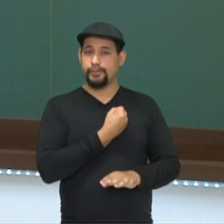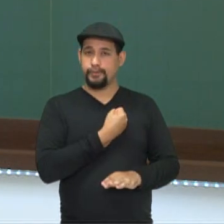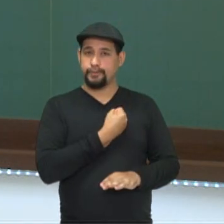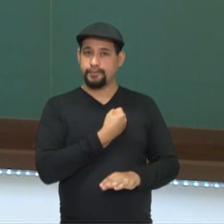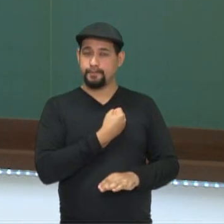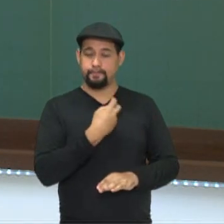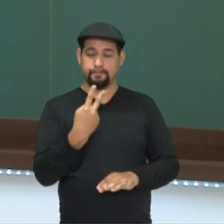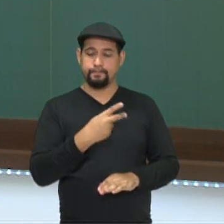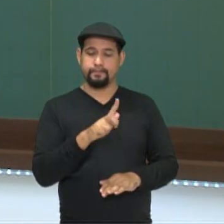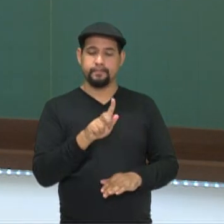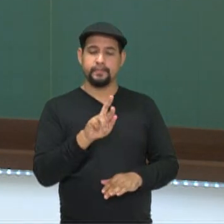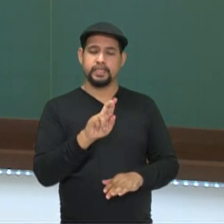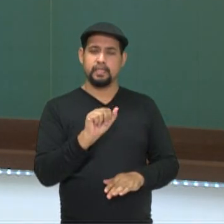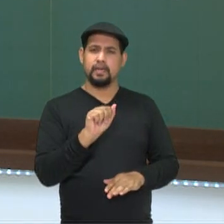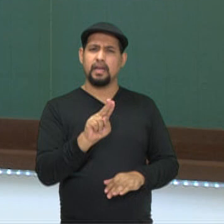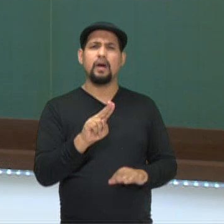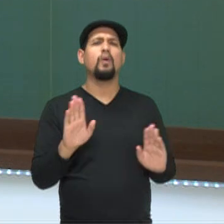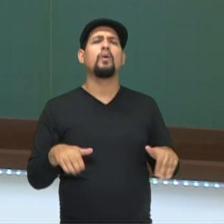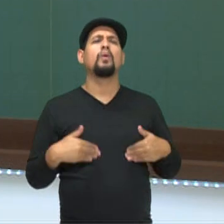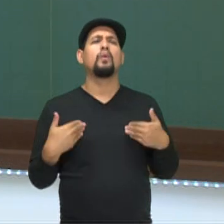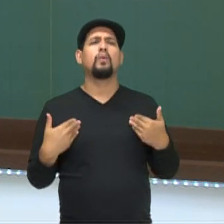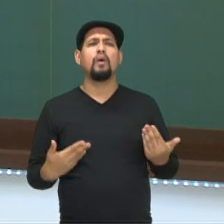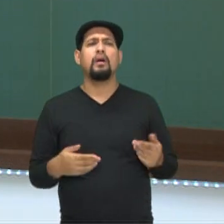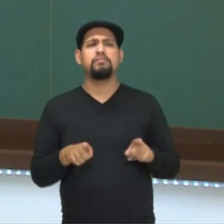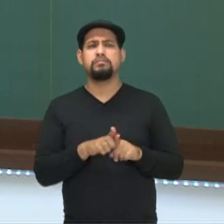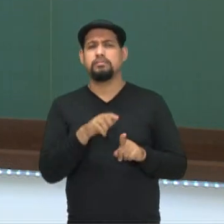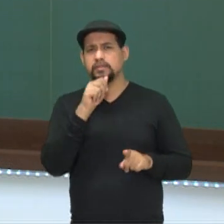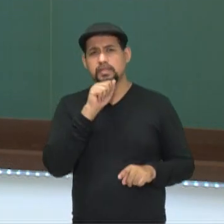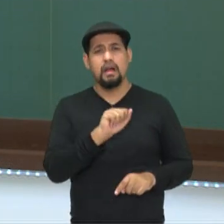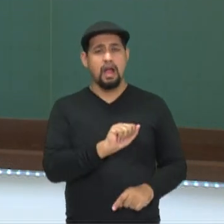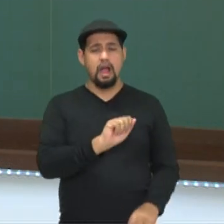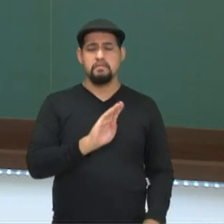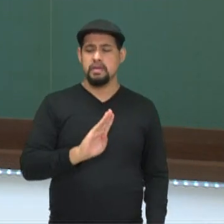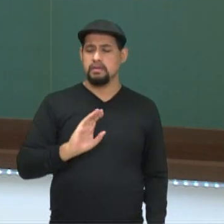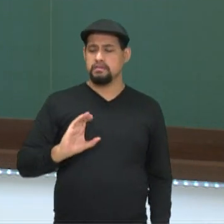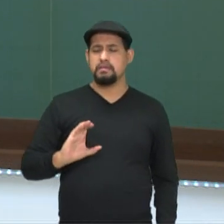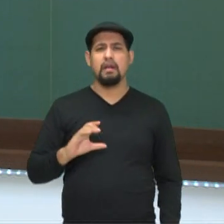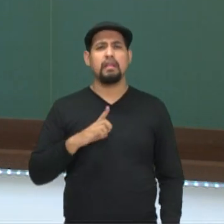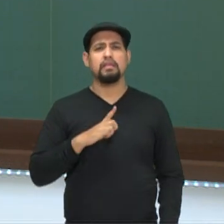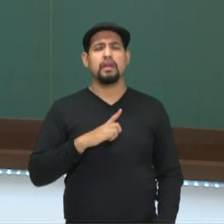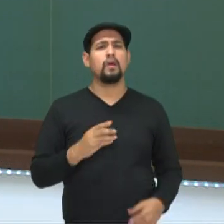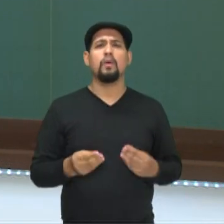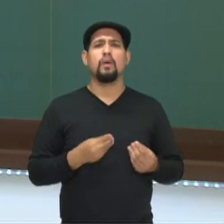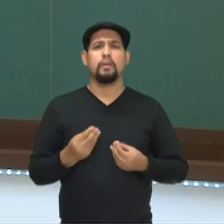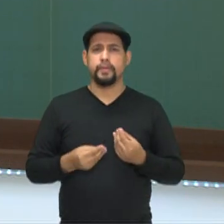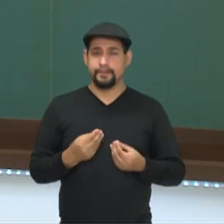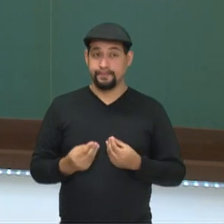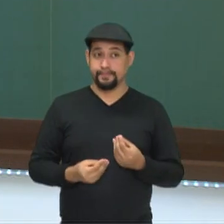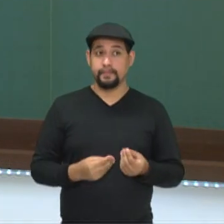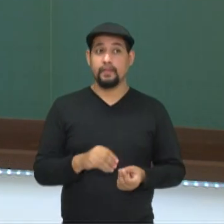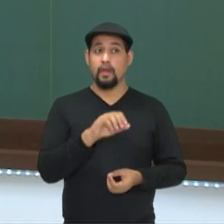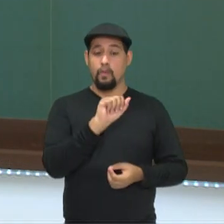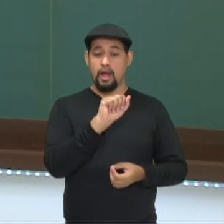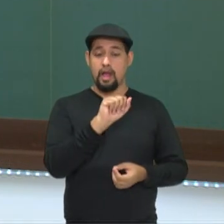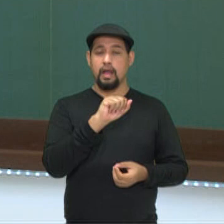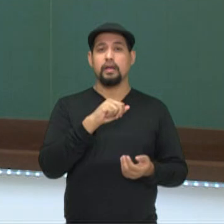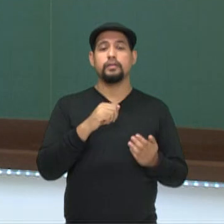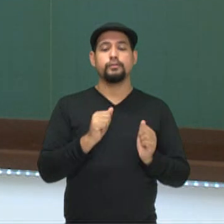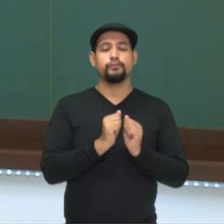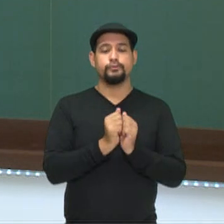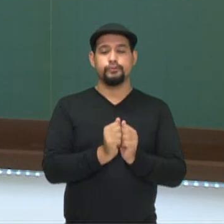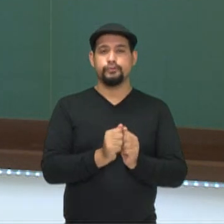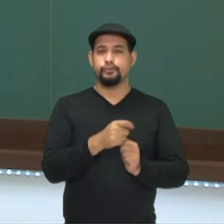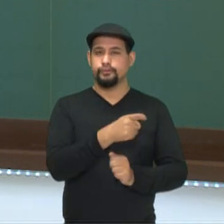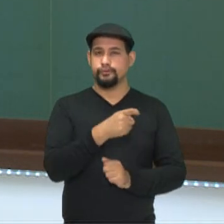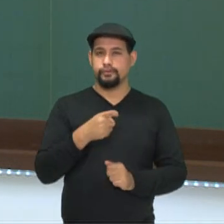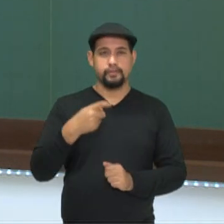grau. Quais são os coeficientes A, B e C aqui nesse caso? O A é o que acompanha o x ao